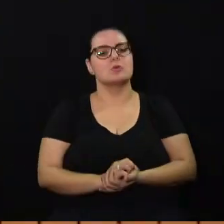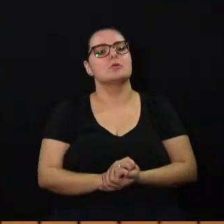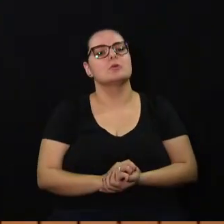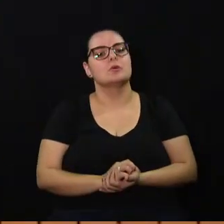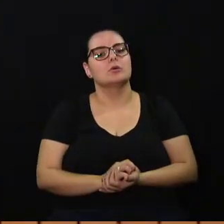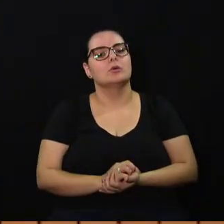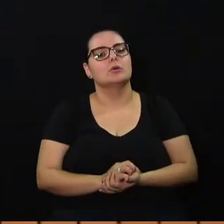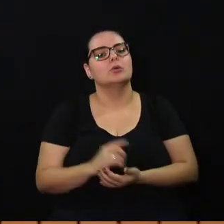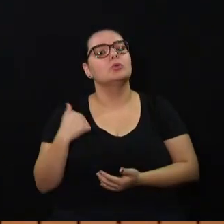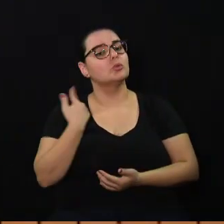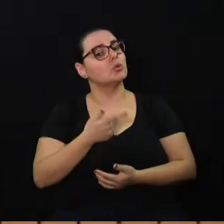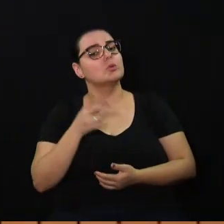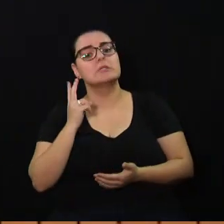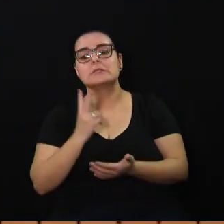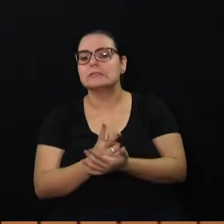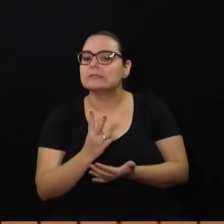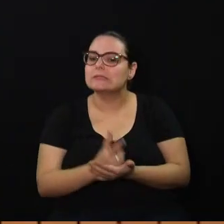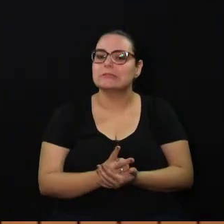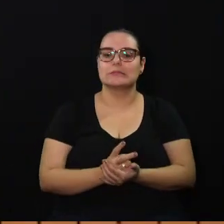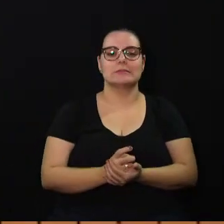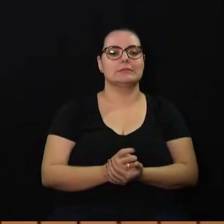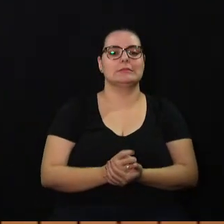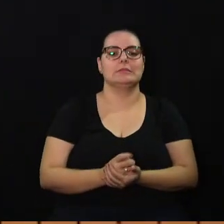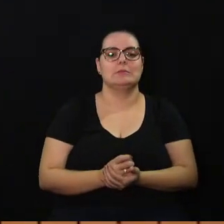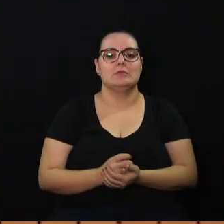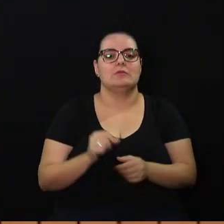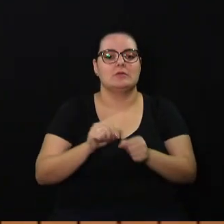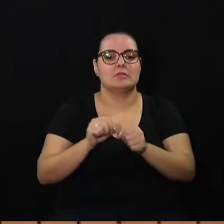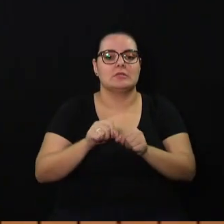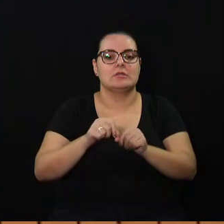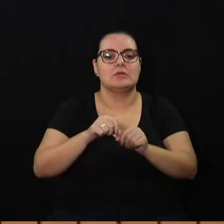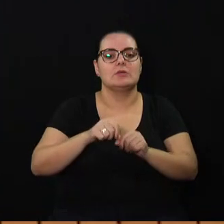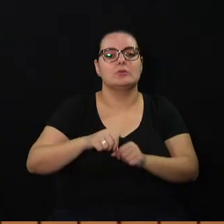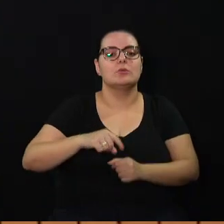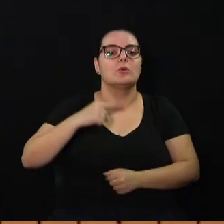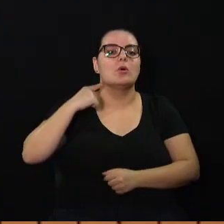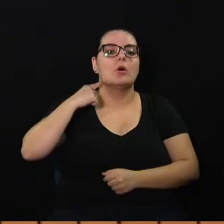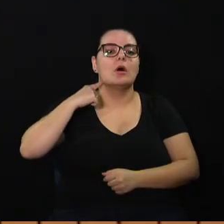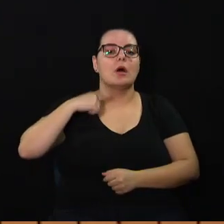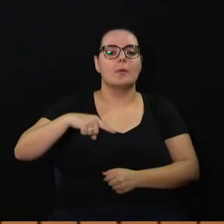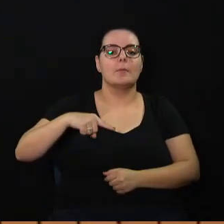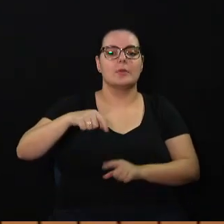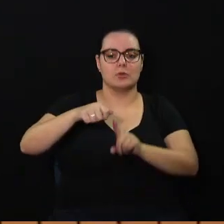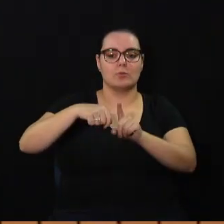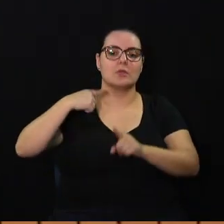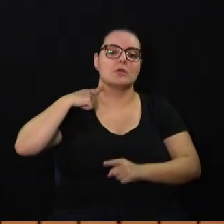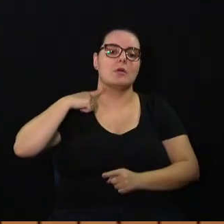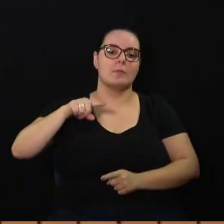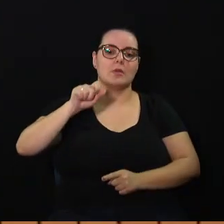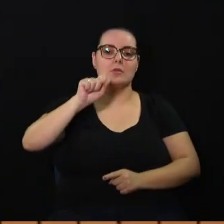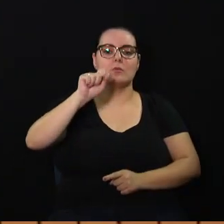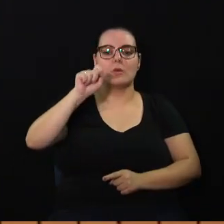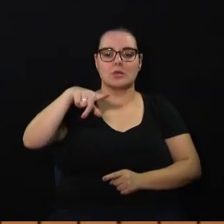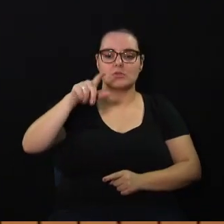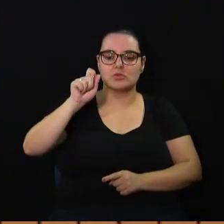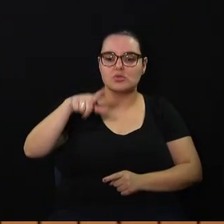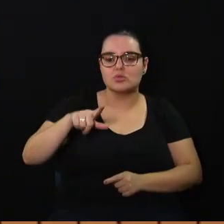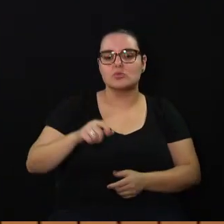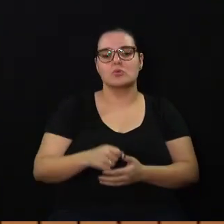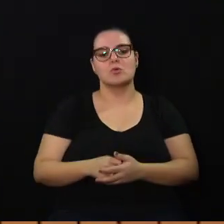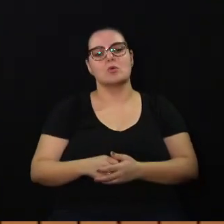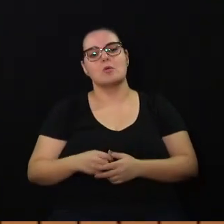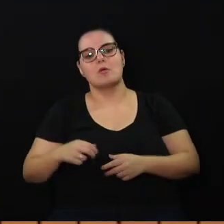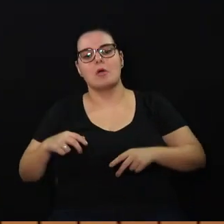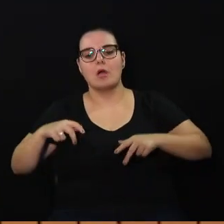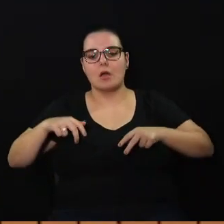fazendo promovendo abril a azul que é uma referência que a gente faz aos autistas com as caminhadas vários eventos que a